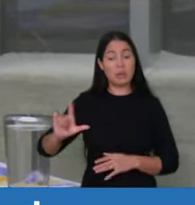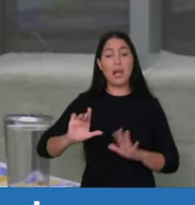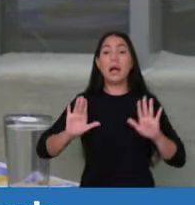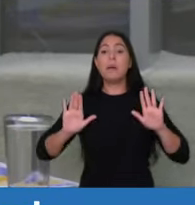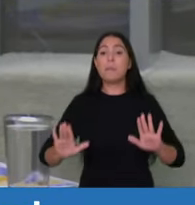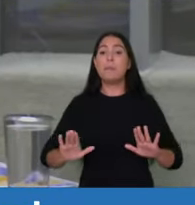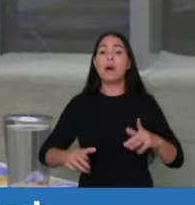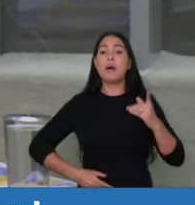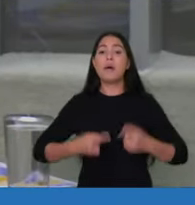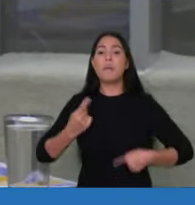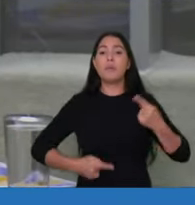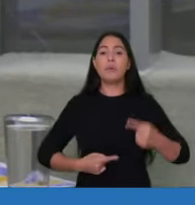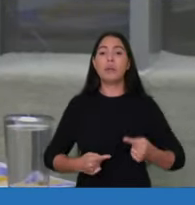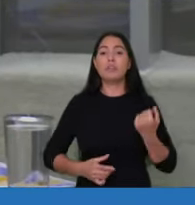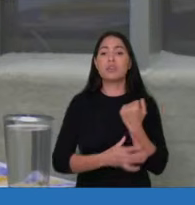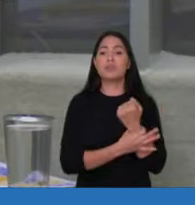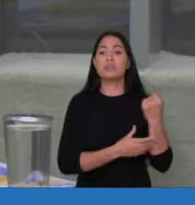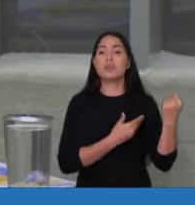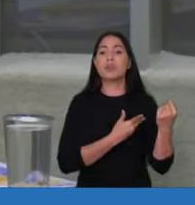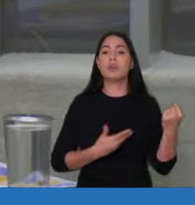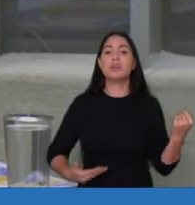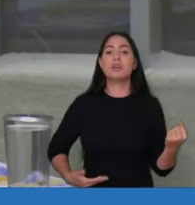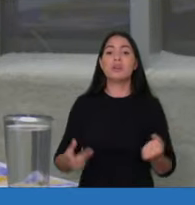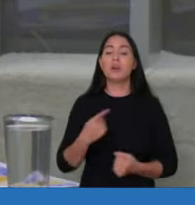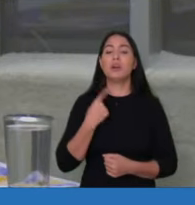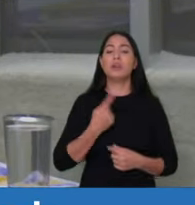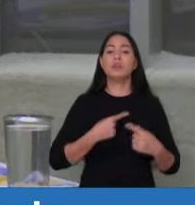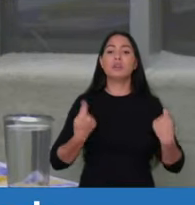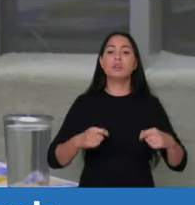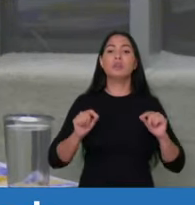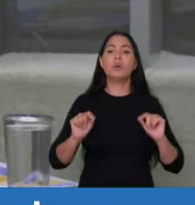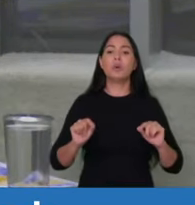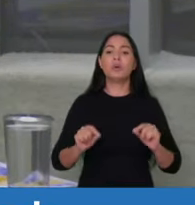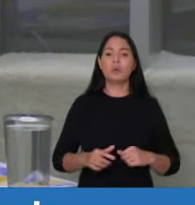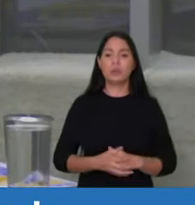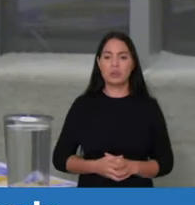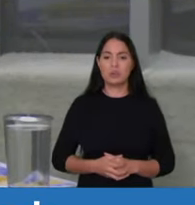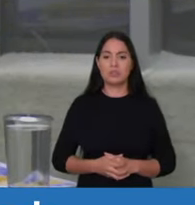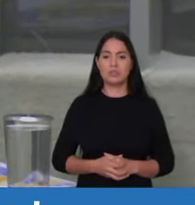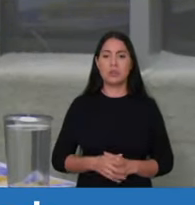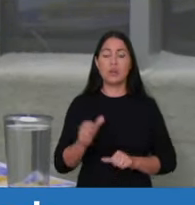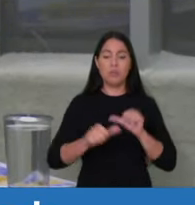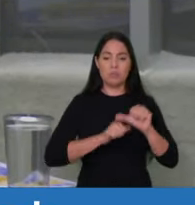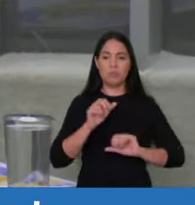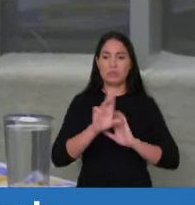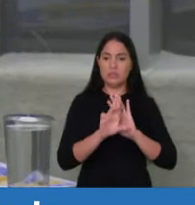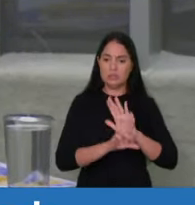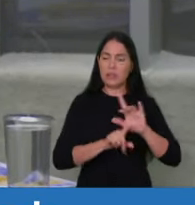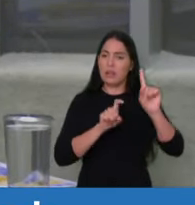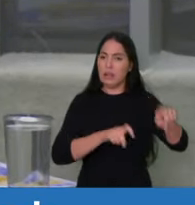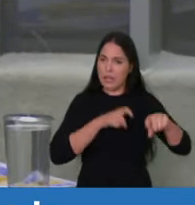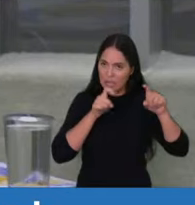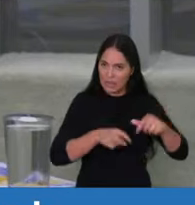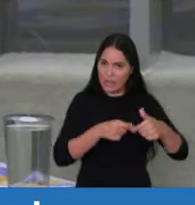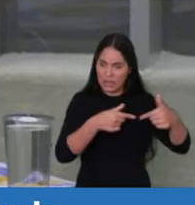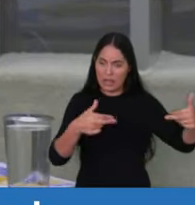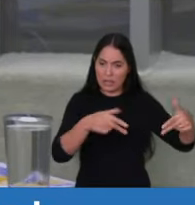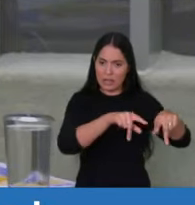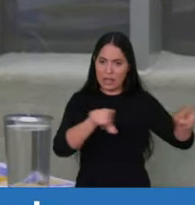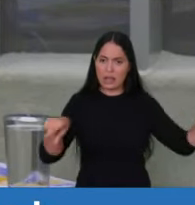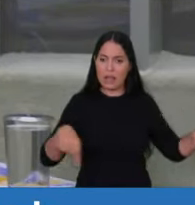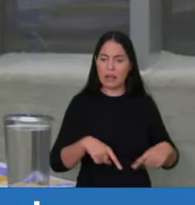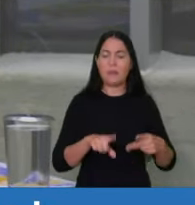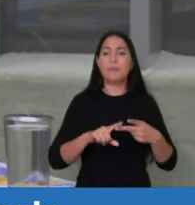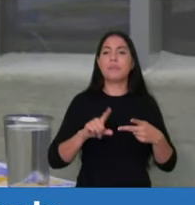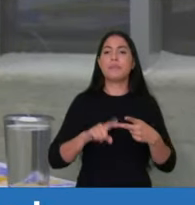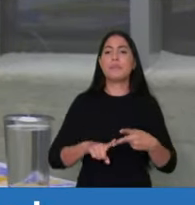exigir, como eu já disse, ter controle do território brasileiro. Significa o seguinte: fazer reforma agrária, reforma urbana,